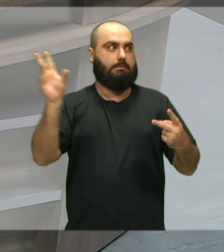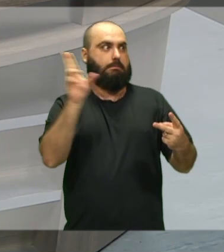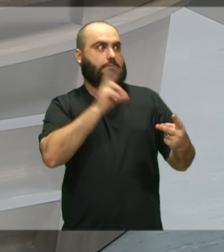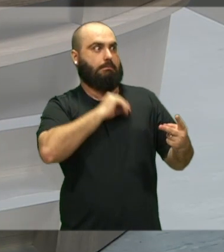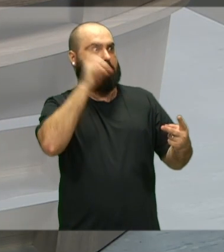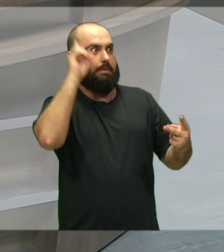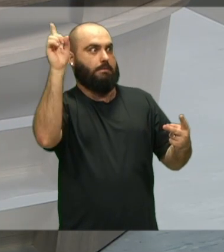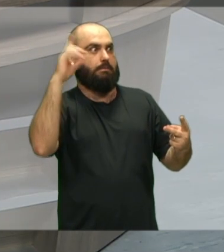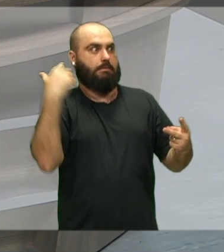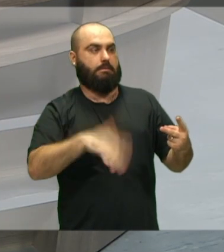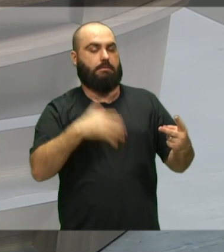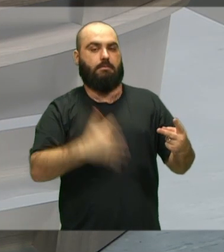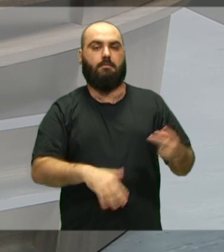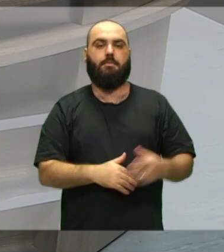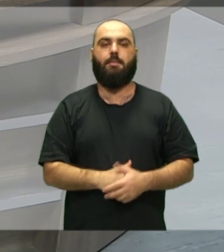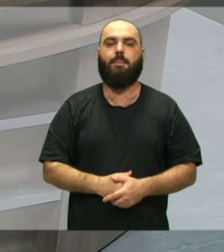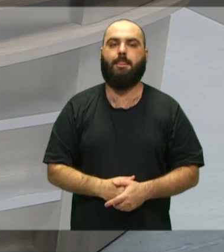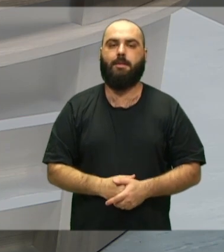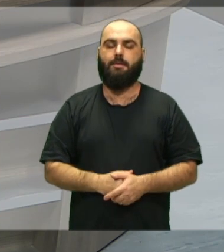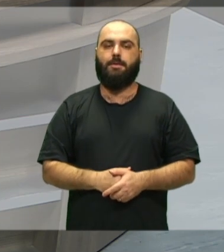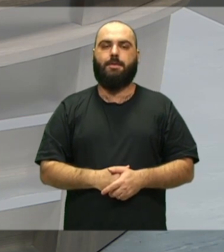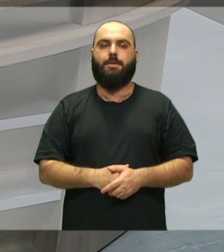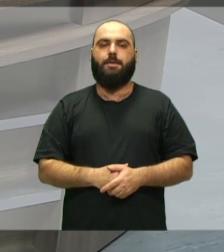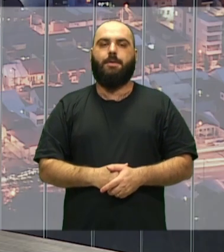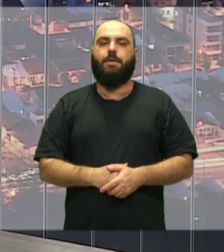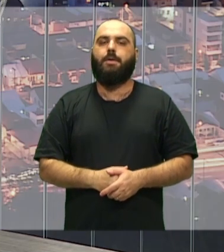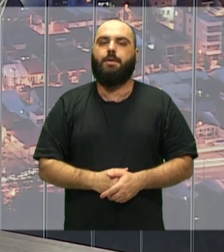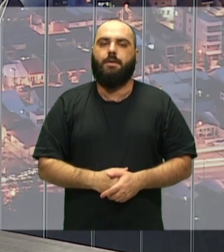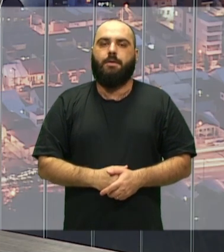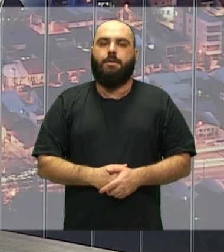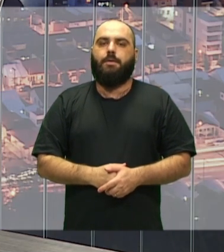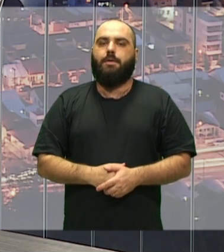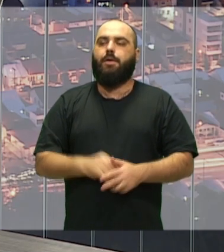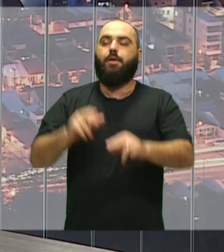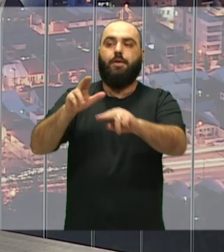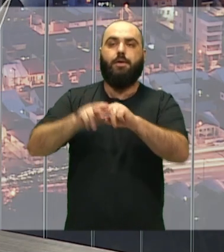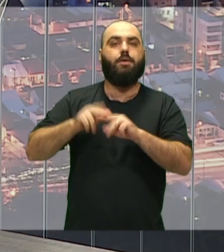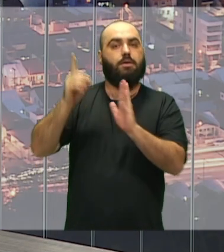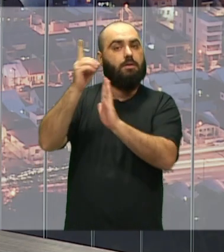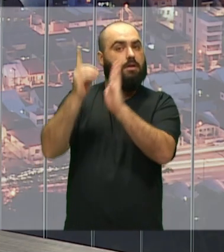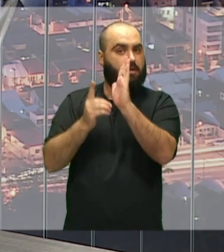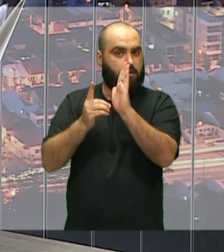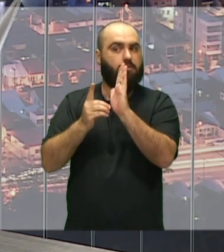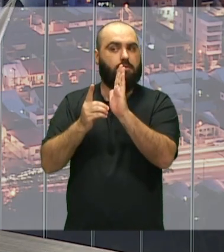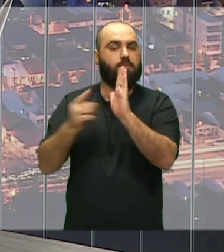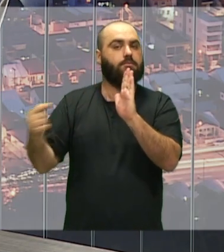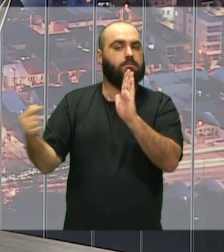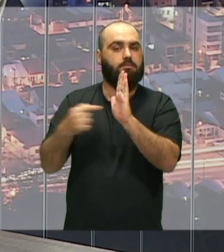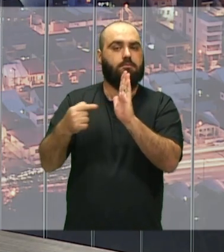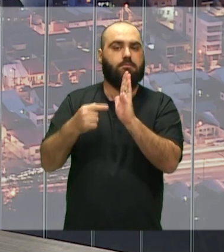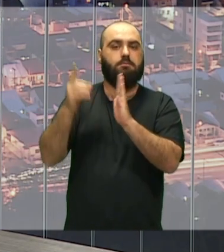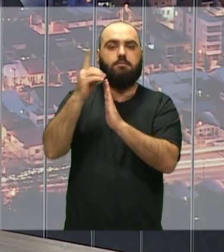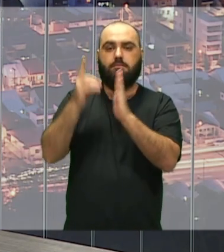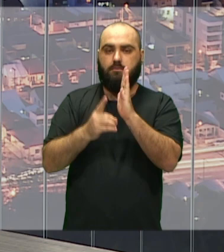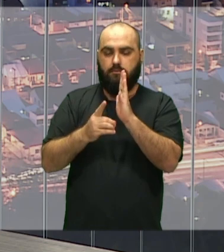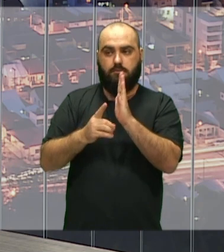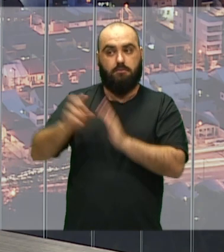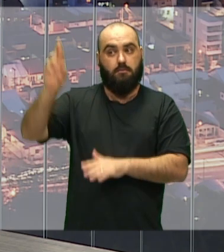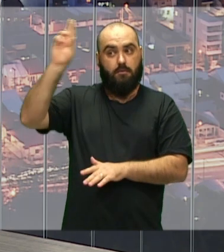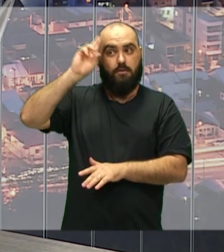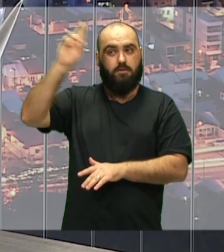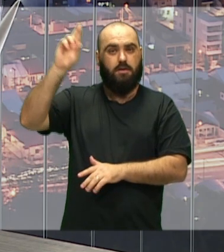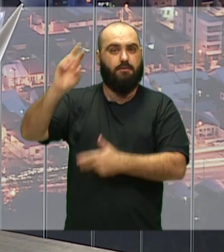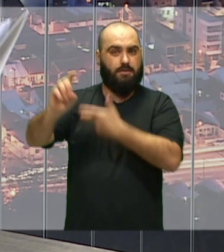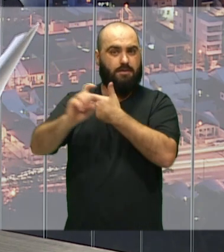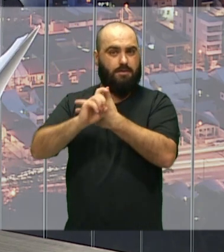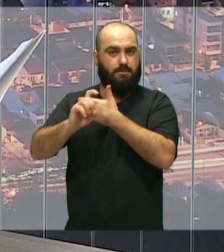dessa. Em relação a certos serviços. Nesse caso, a edição do decreto em pauta, de forma unilateral do chefe do Poder